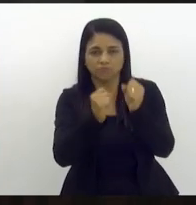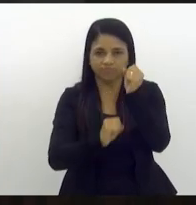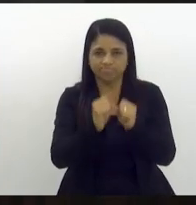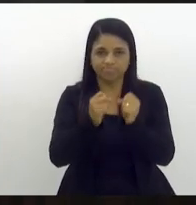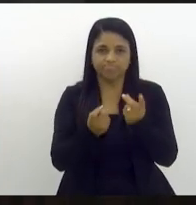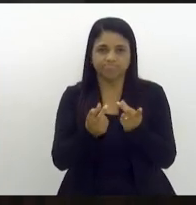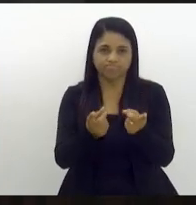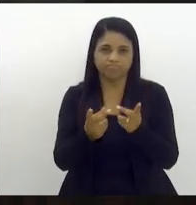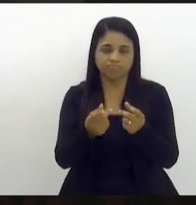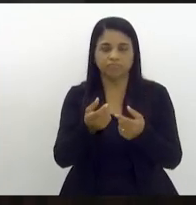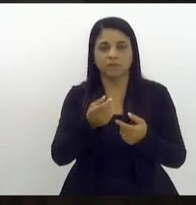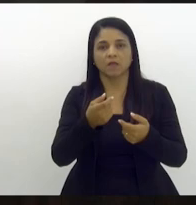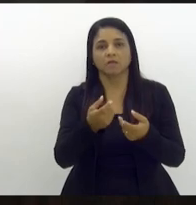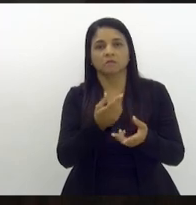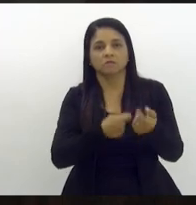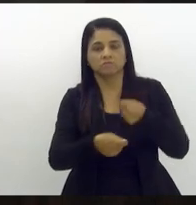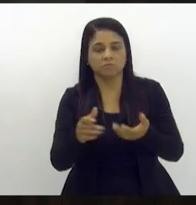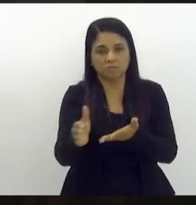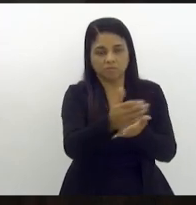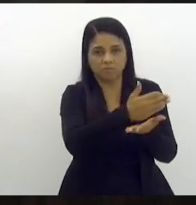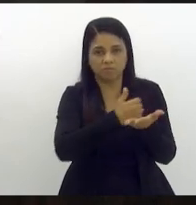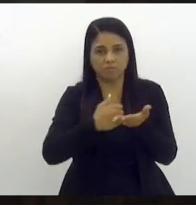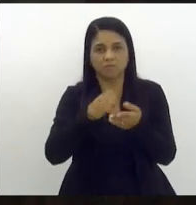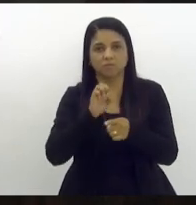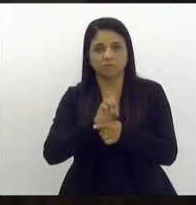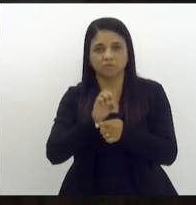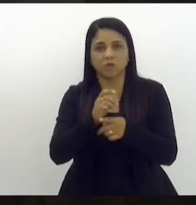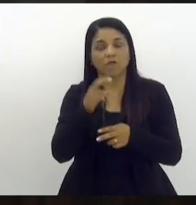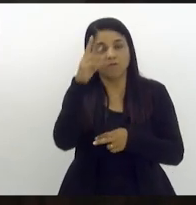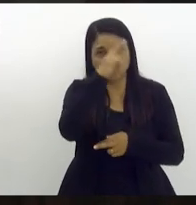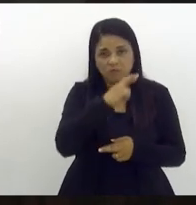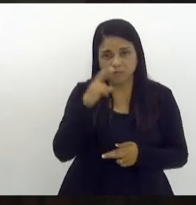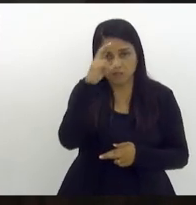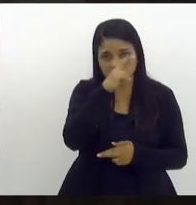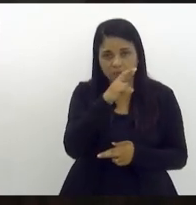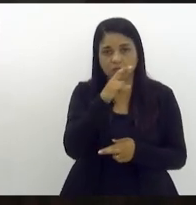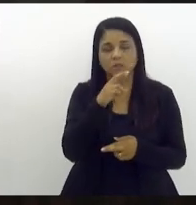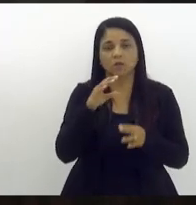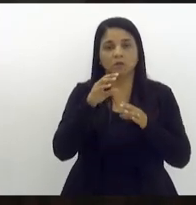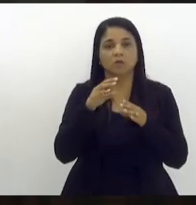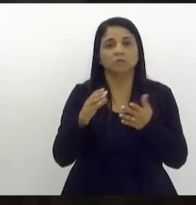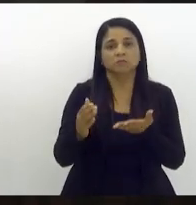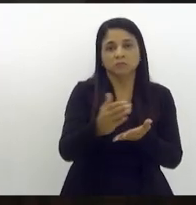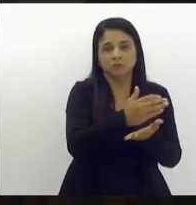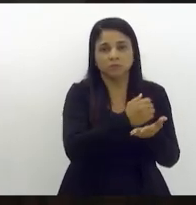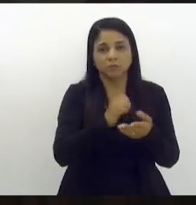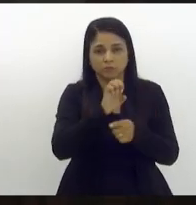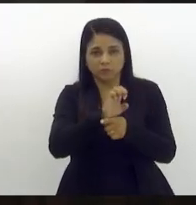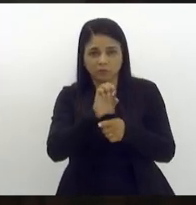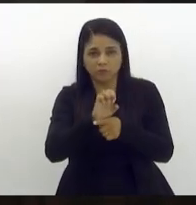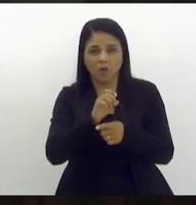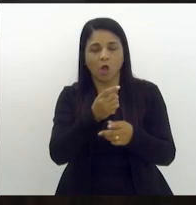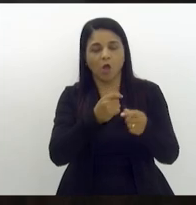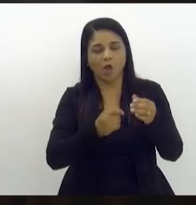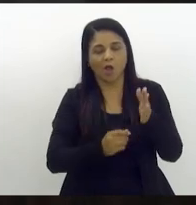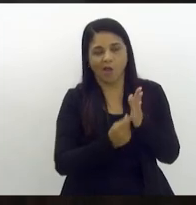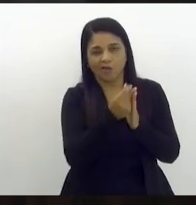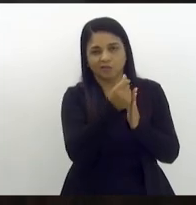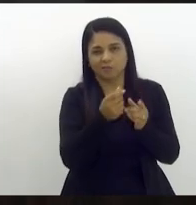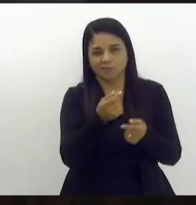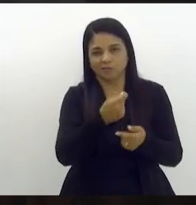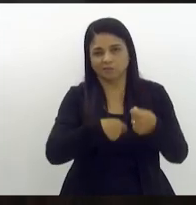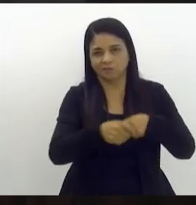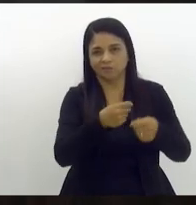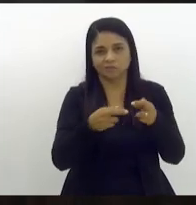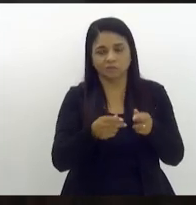Comércio, Tributação, Controle de Arrecadação Estadual, Fiscalização dos tributos estaduais, de orçamento, finanças, fiscalização